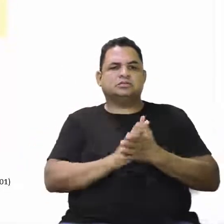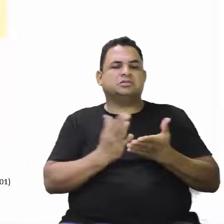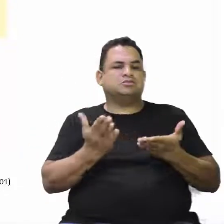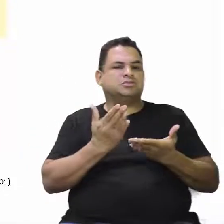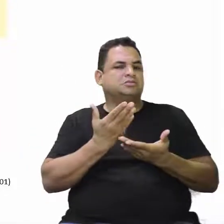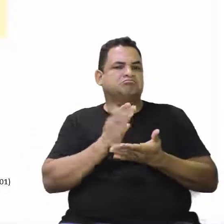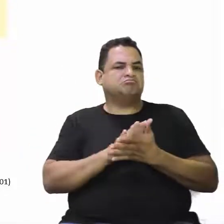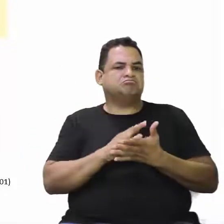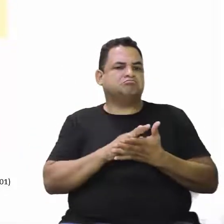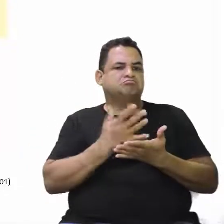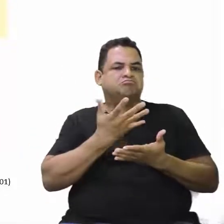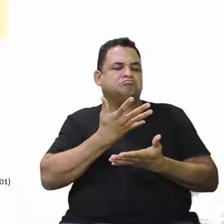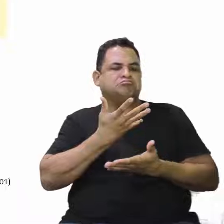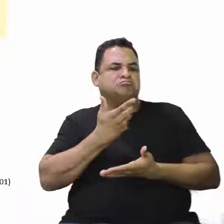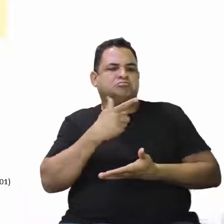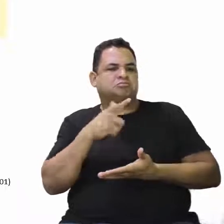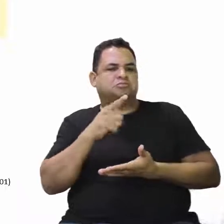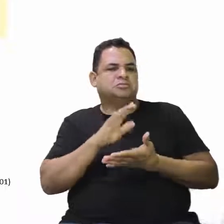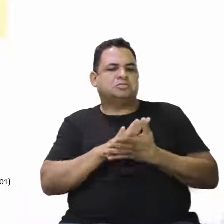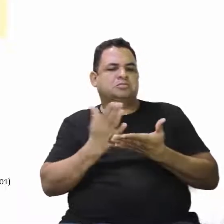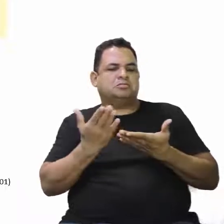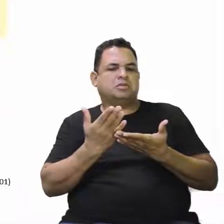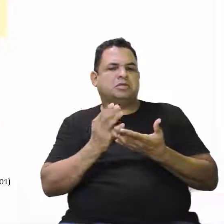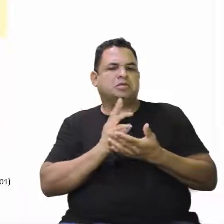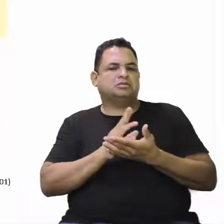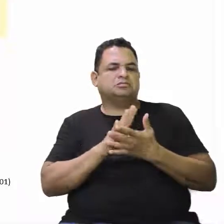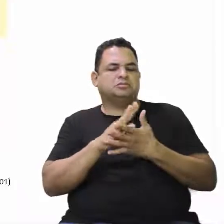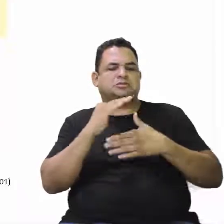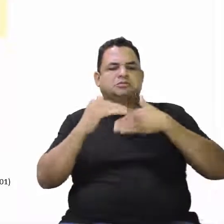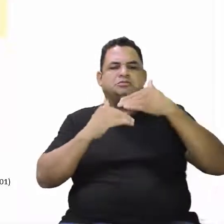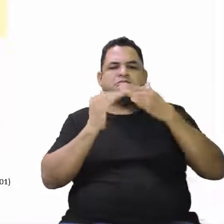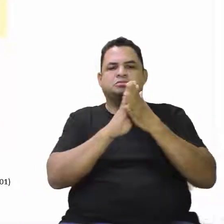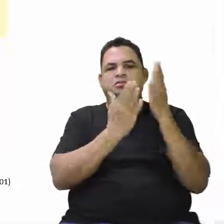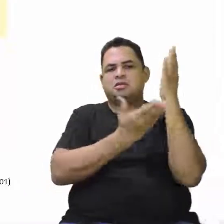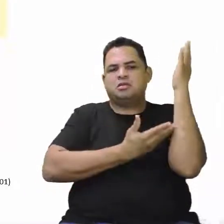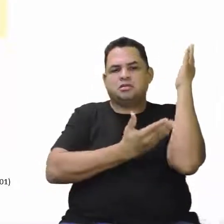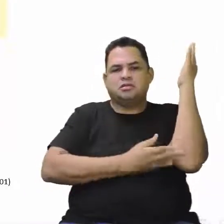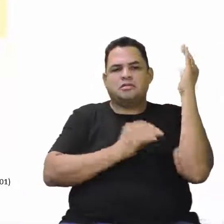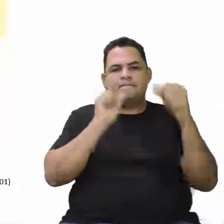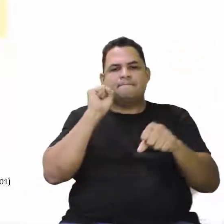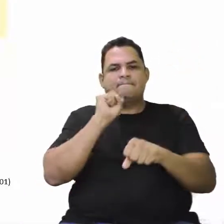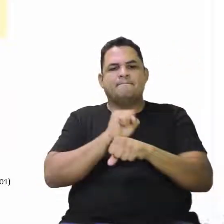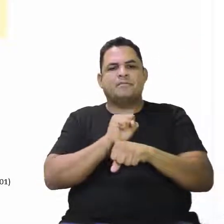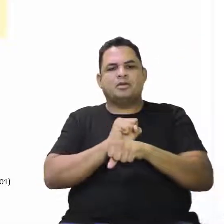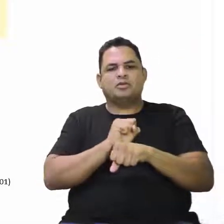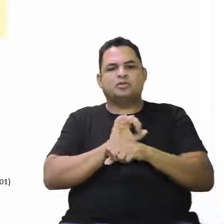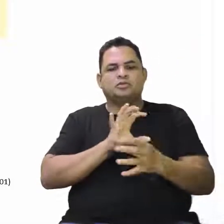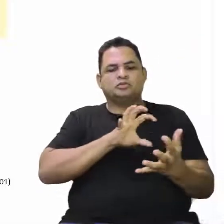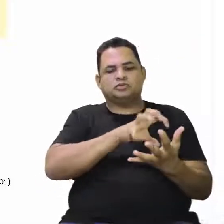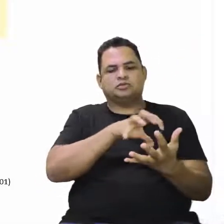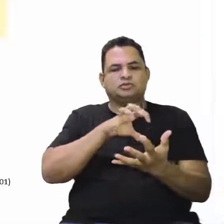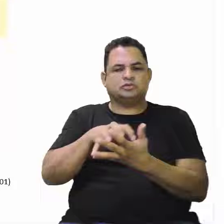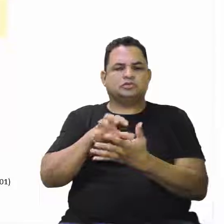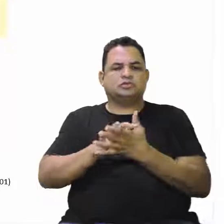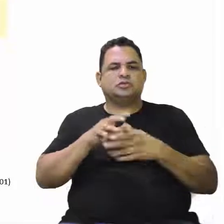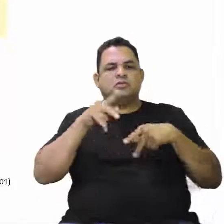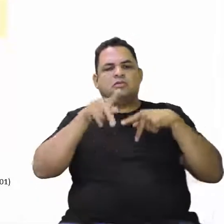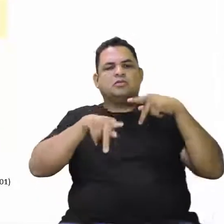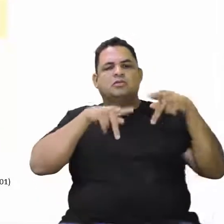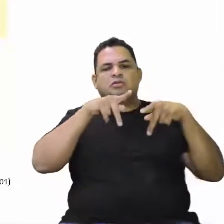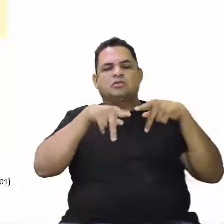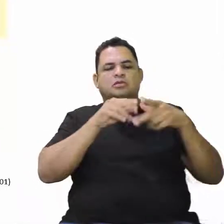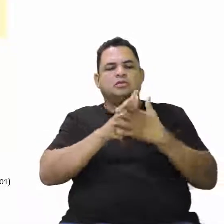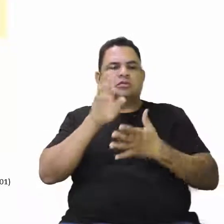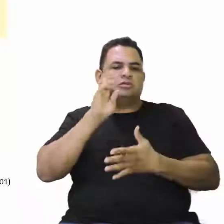Rondônia. E o que influenciou aí na ocupação? Paralisou o processo de ocupação e povoamento de